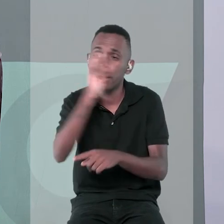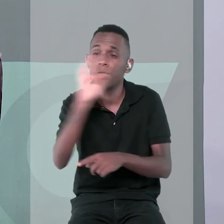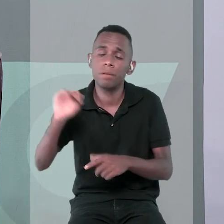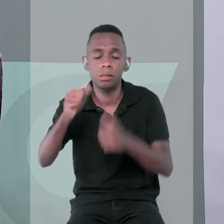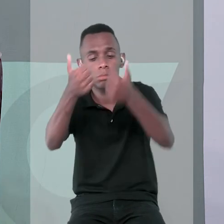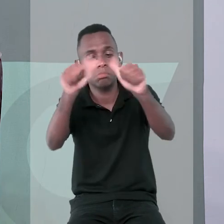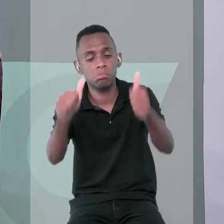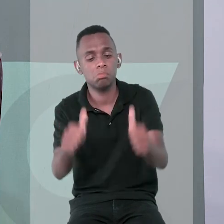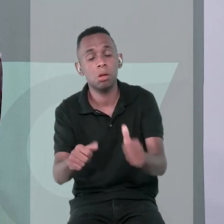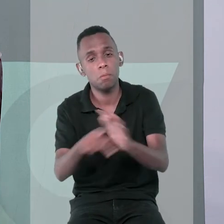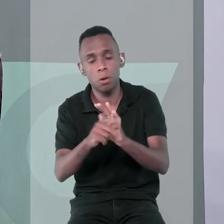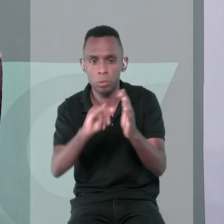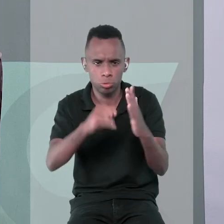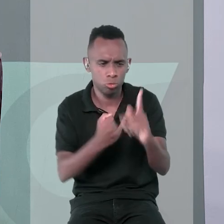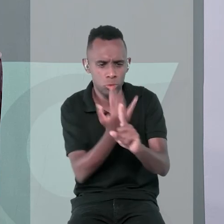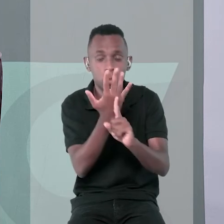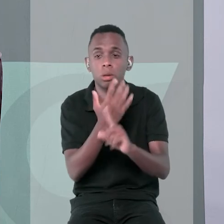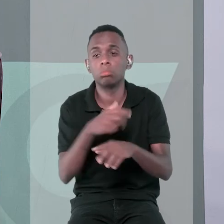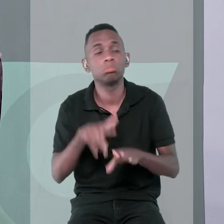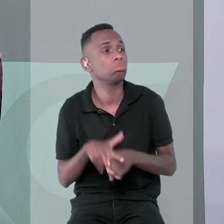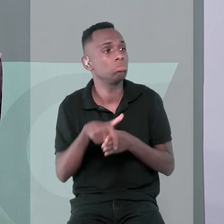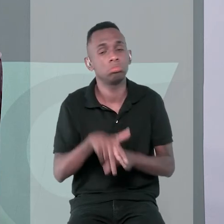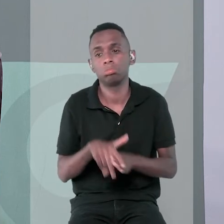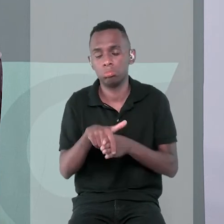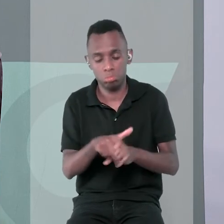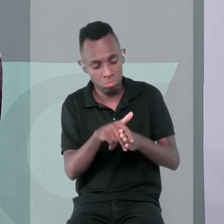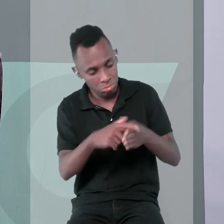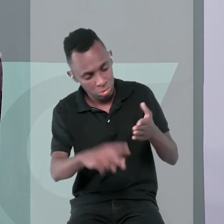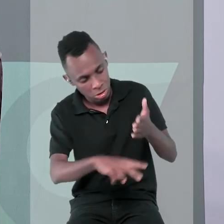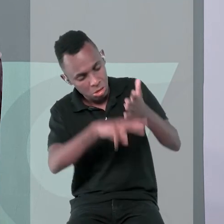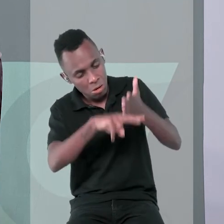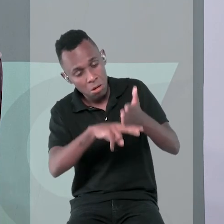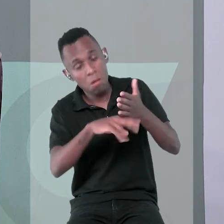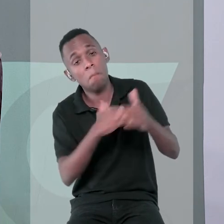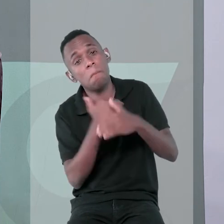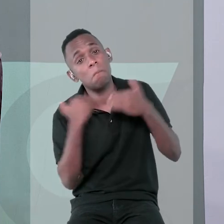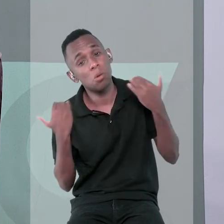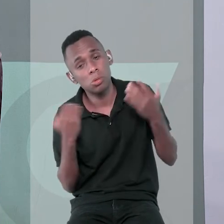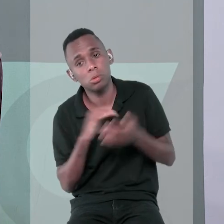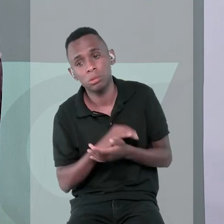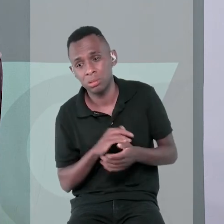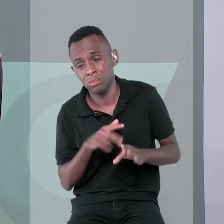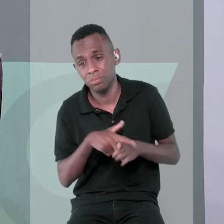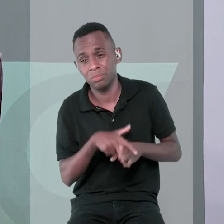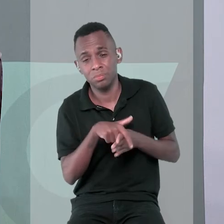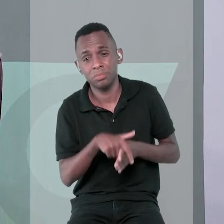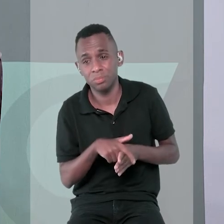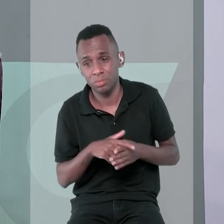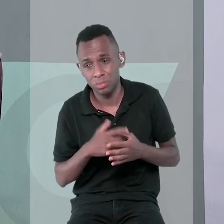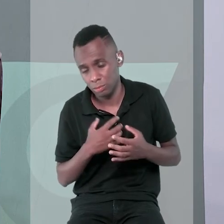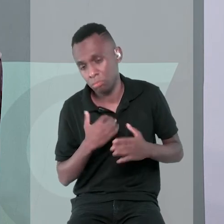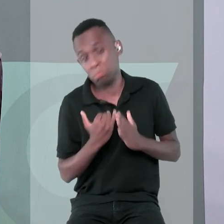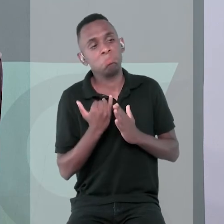da Joana d'Arc num cavalo passando em cima de um inglês morto, mas com muita... não